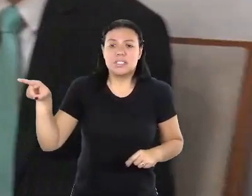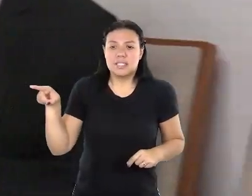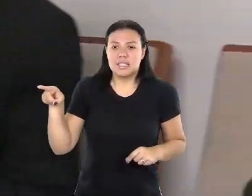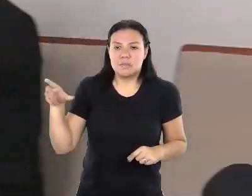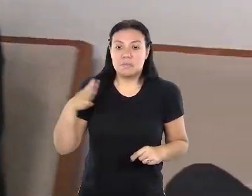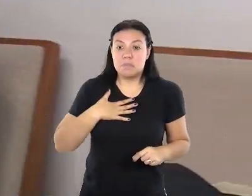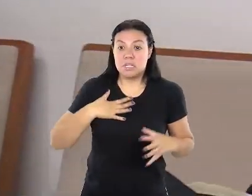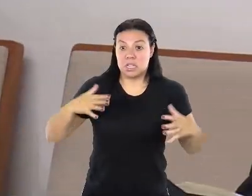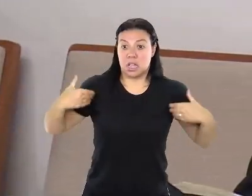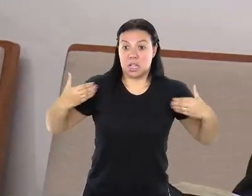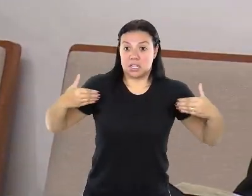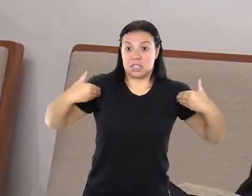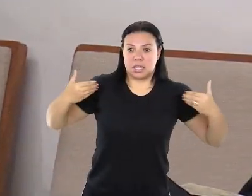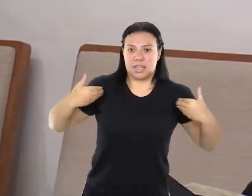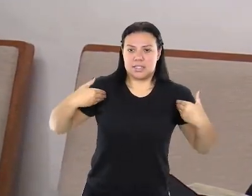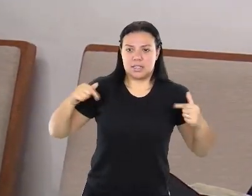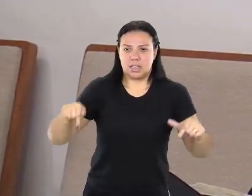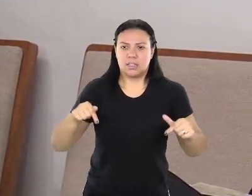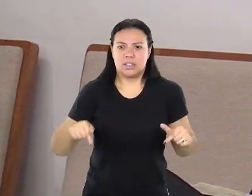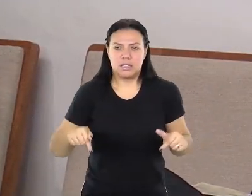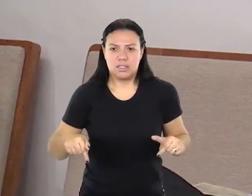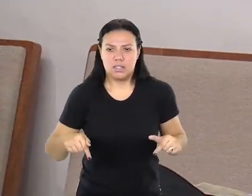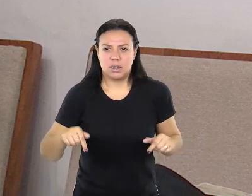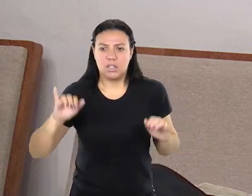vá para o inferno.